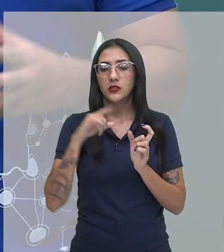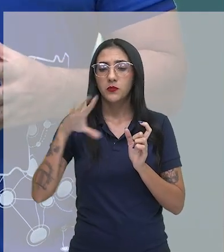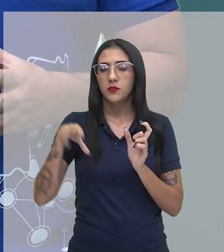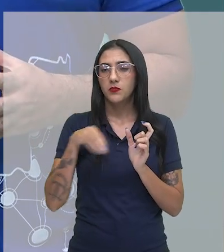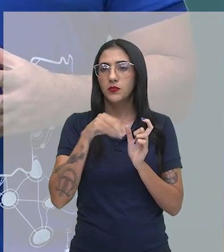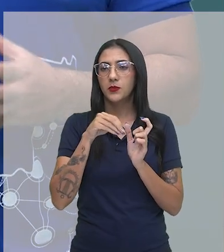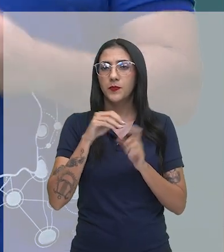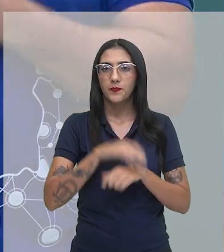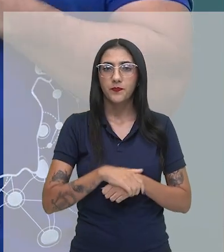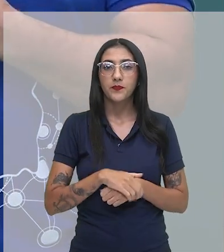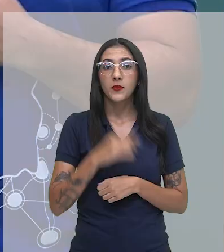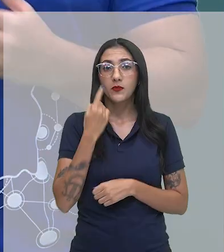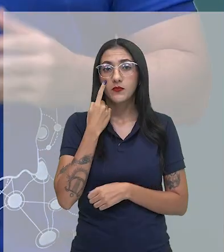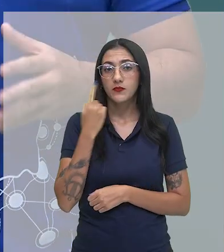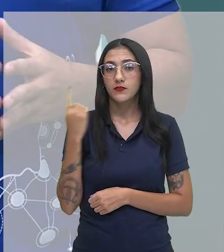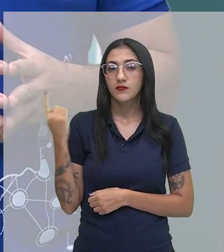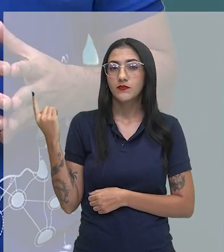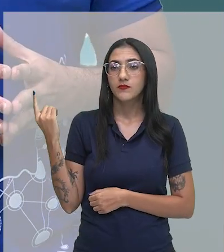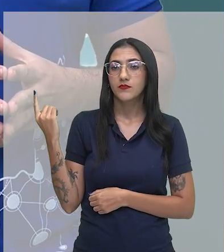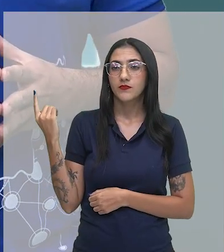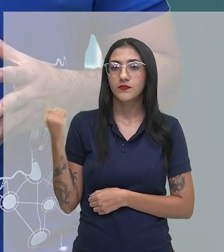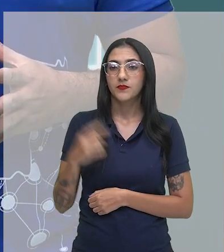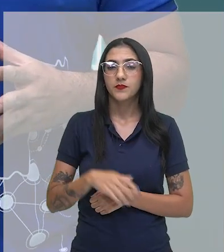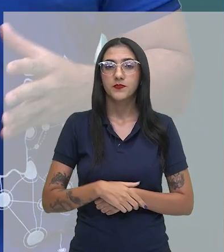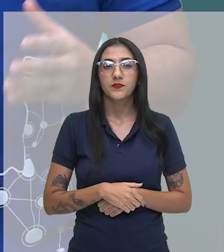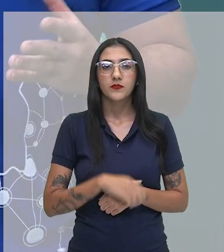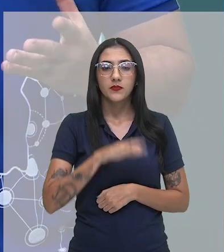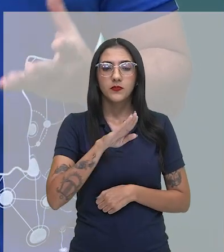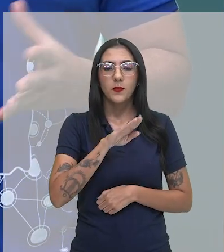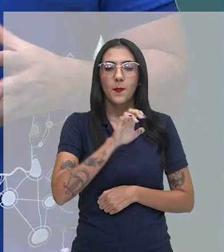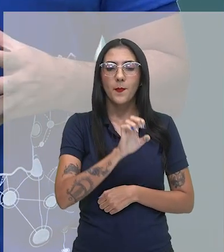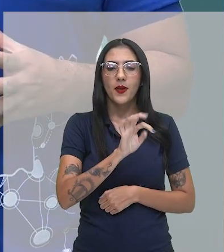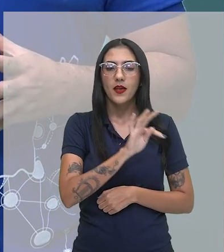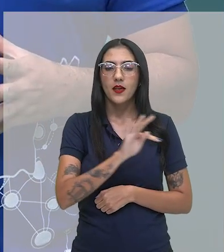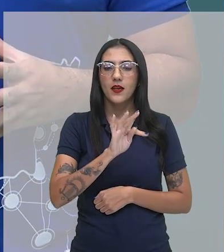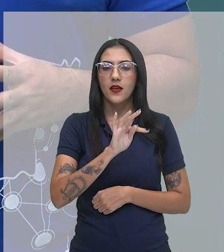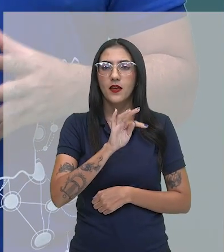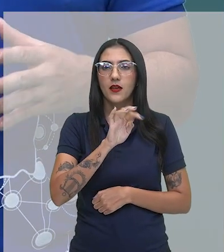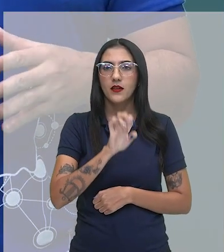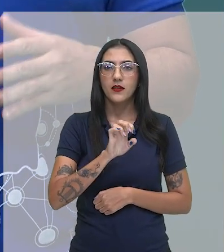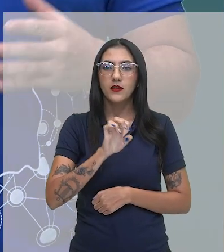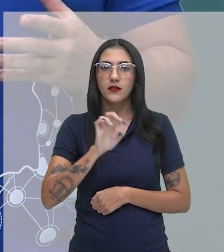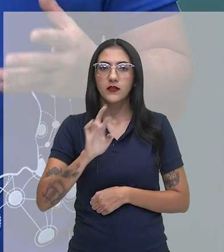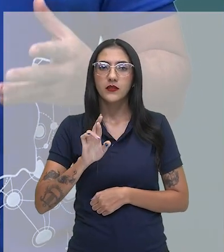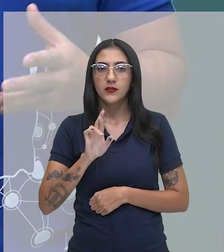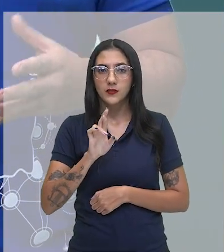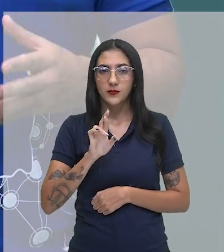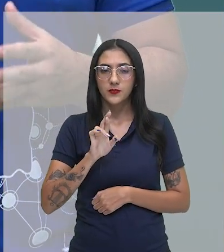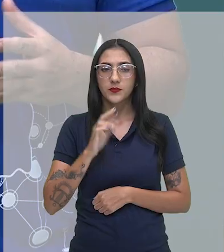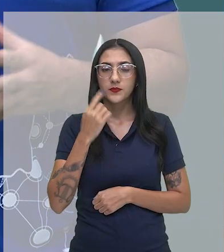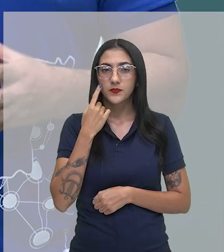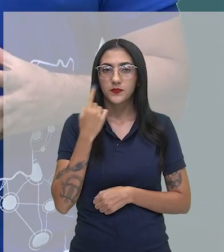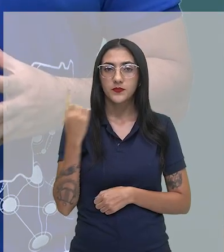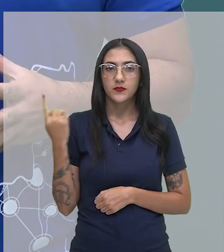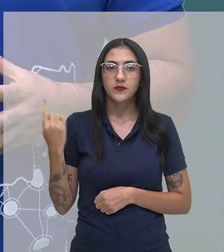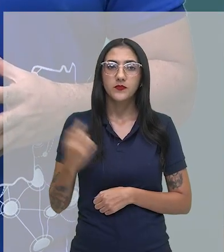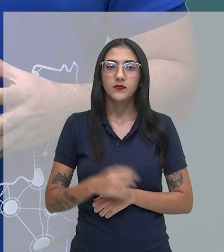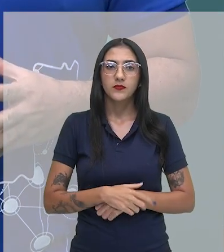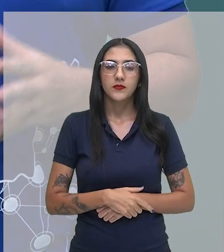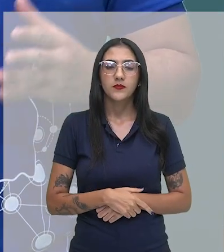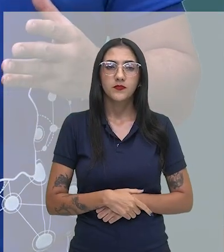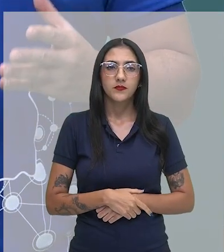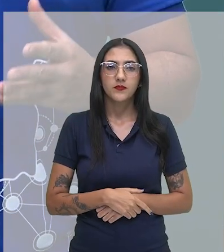um deles é este que está aqui ao meu lado, ok? We drew a map to a better